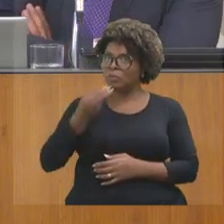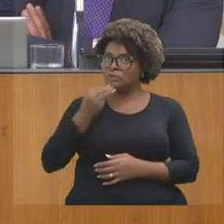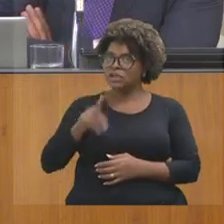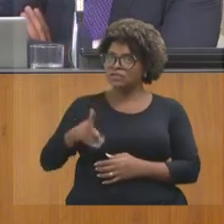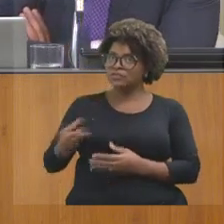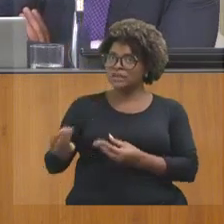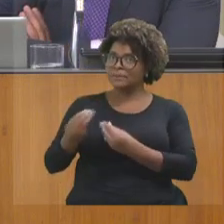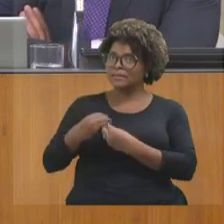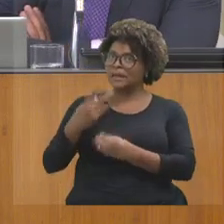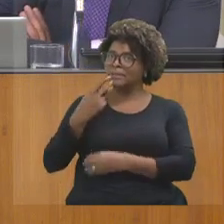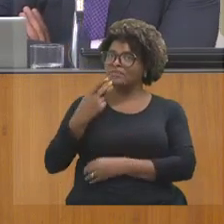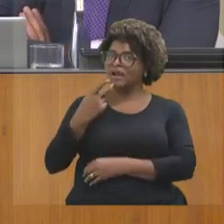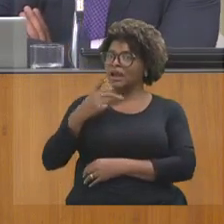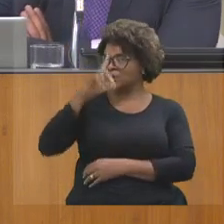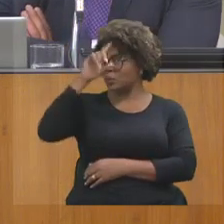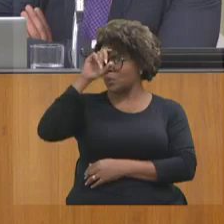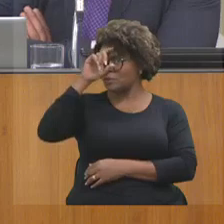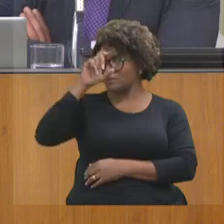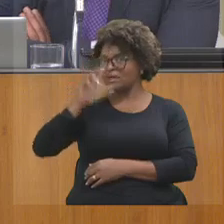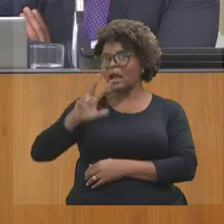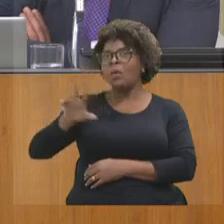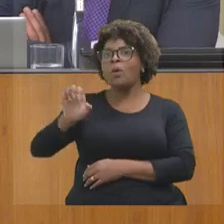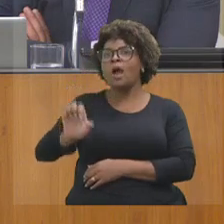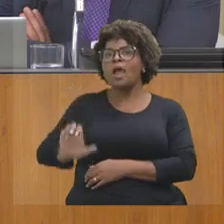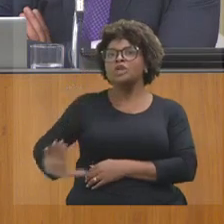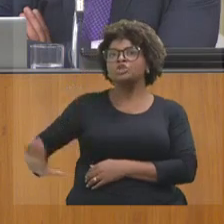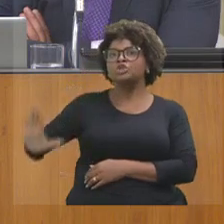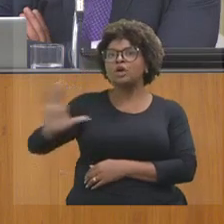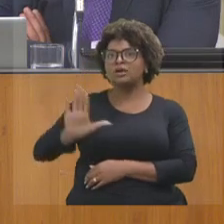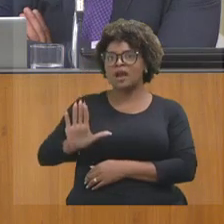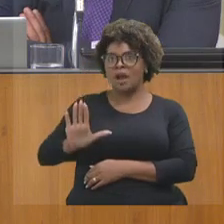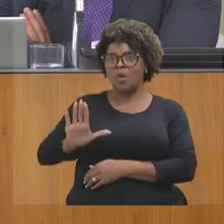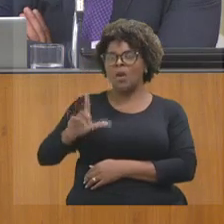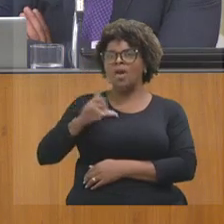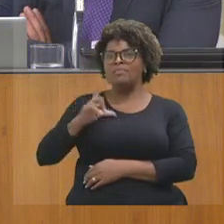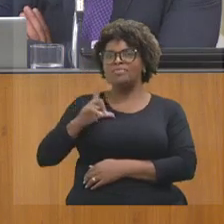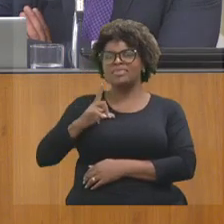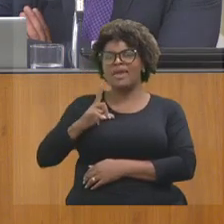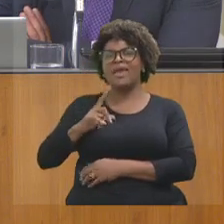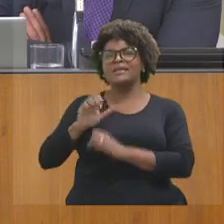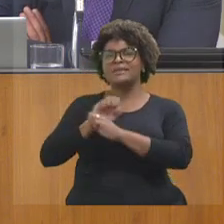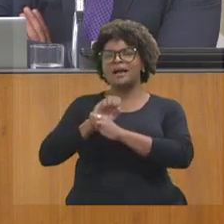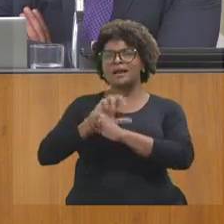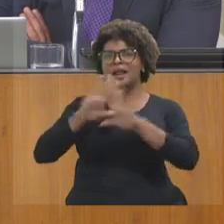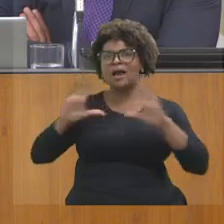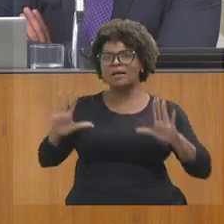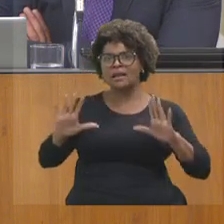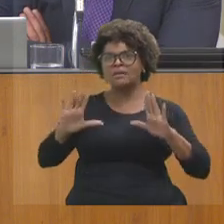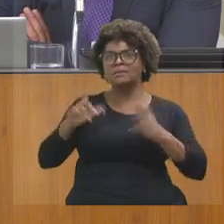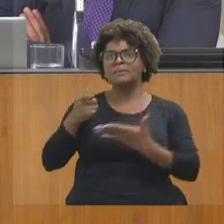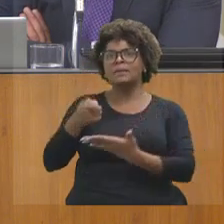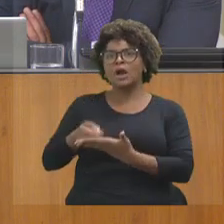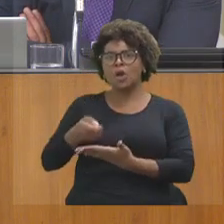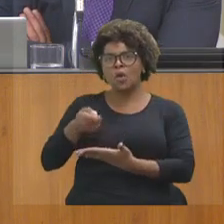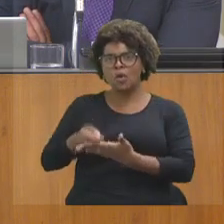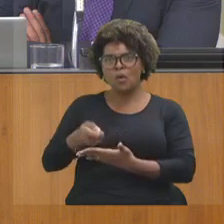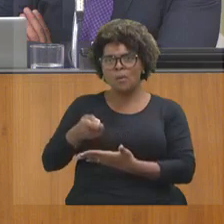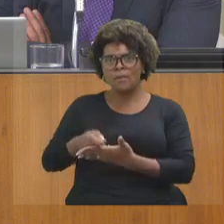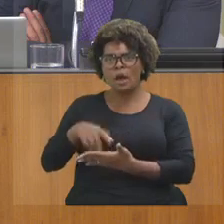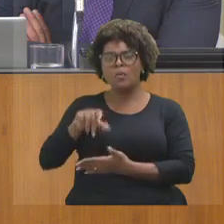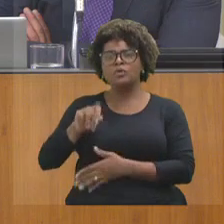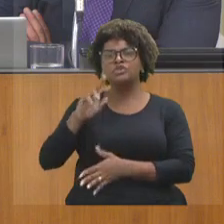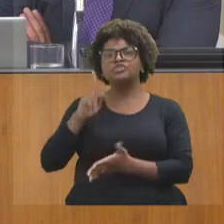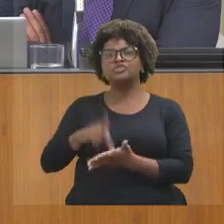é que essa transparência é fundamental né Para a gente ser cobrado daquilo que realmente